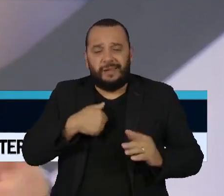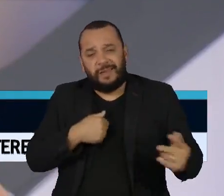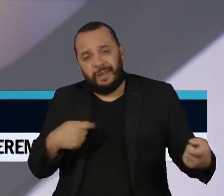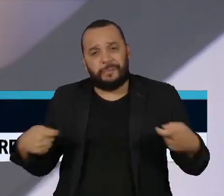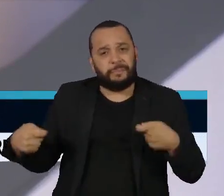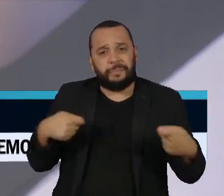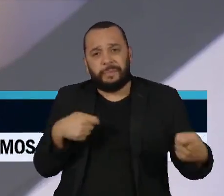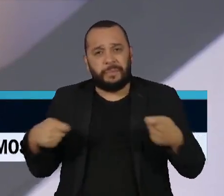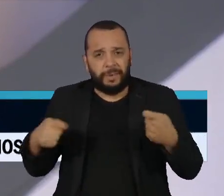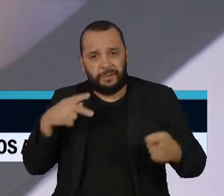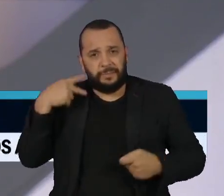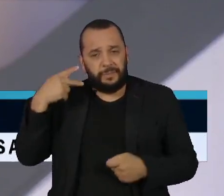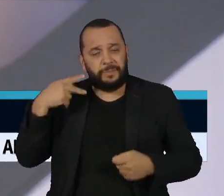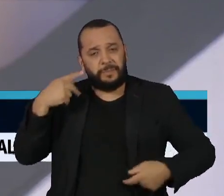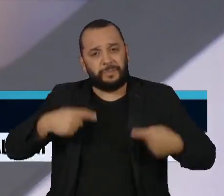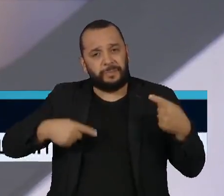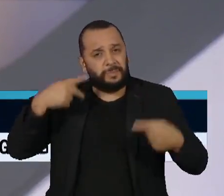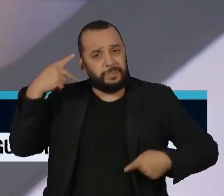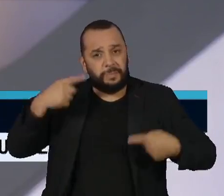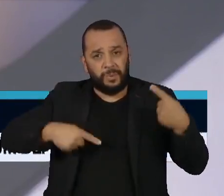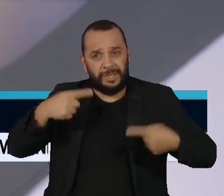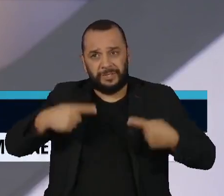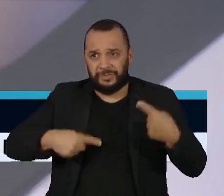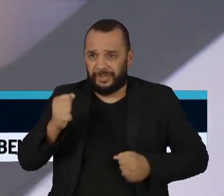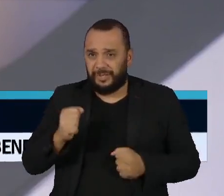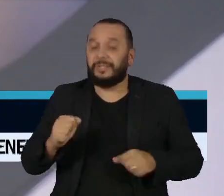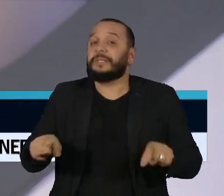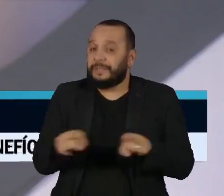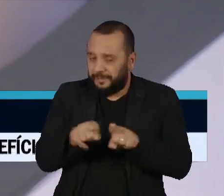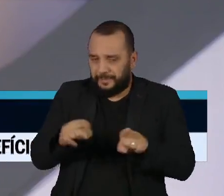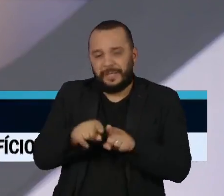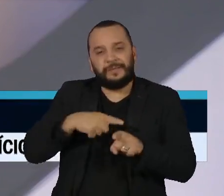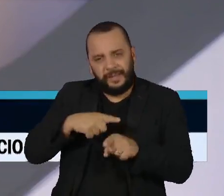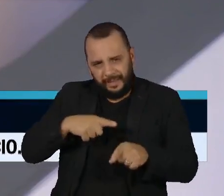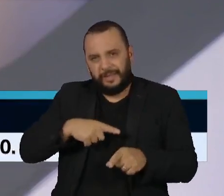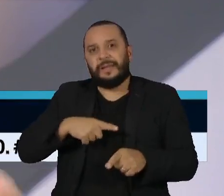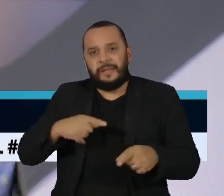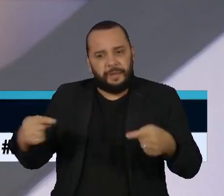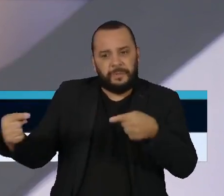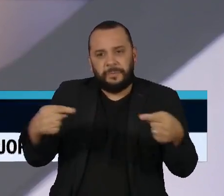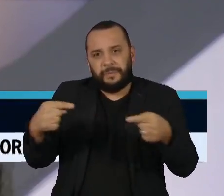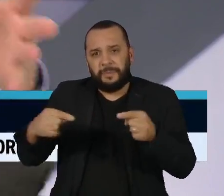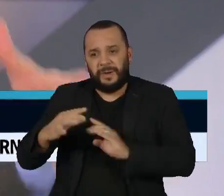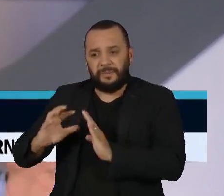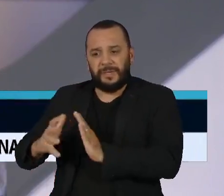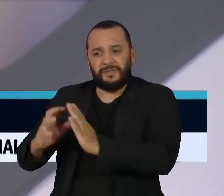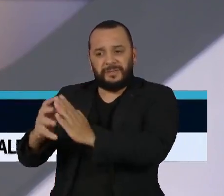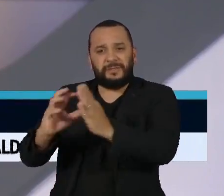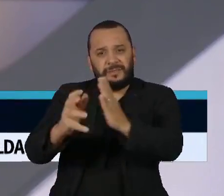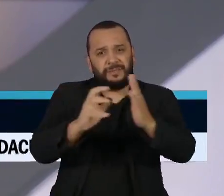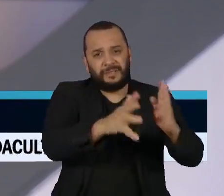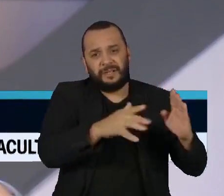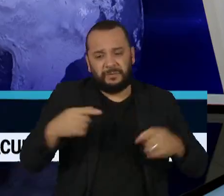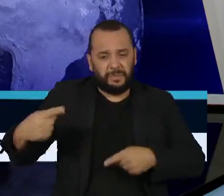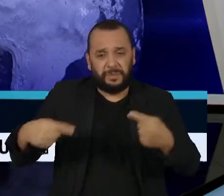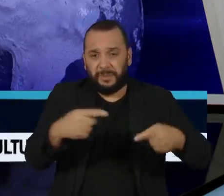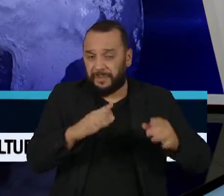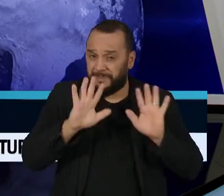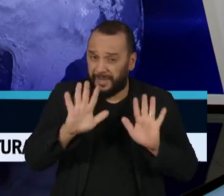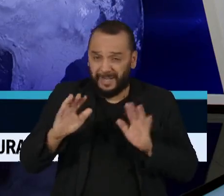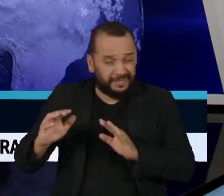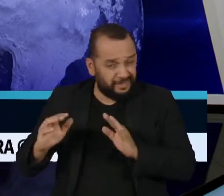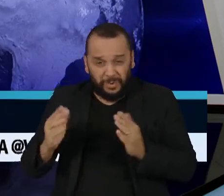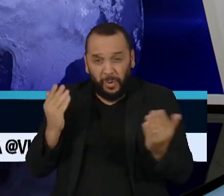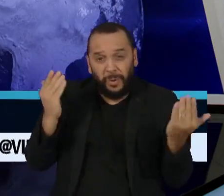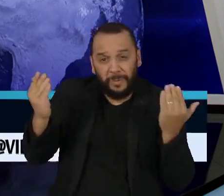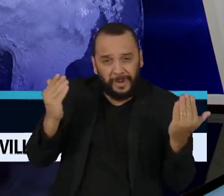E aí você tem o reflexo desse jogo No campo partidário. Mas no campo partidário, quando você comparava com esse conjunto de interesses,